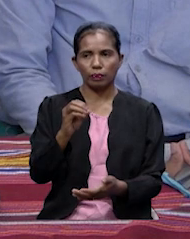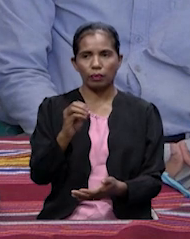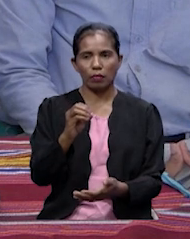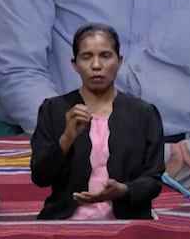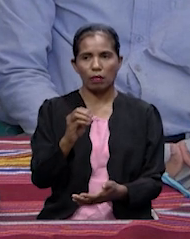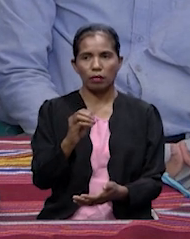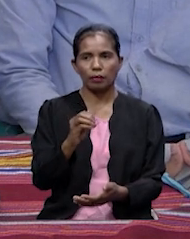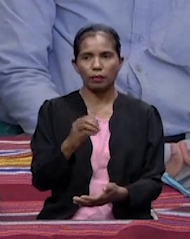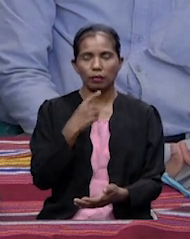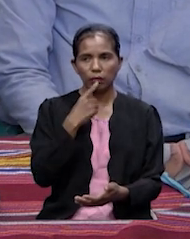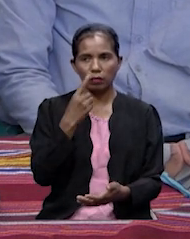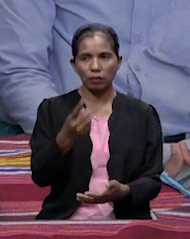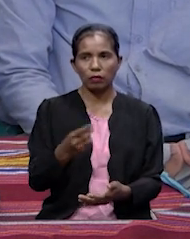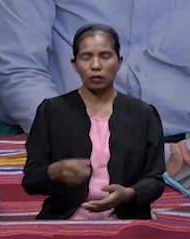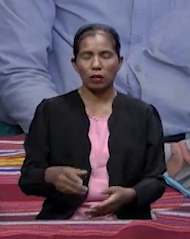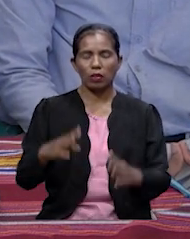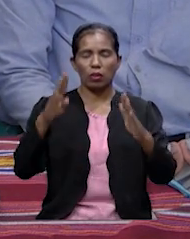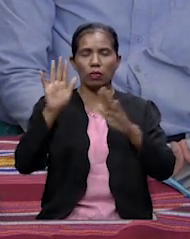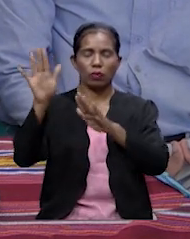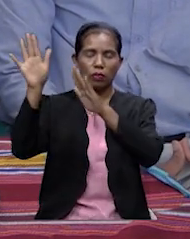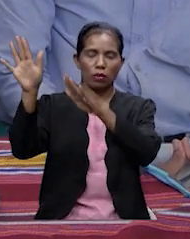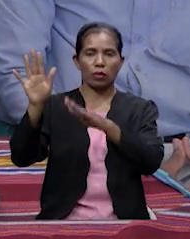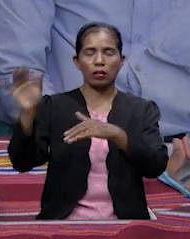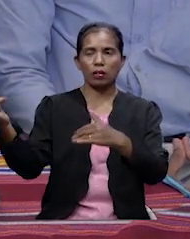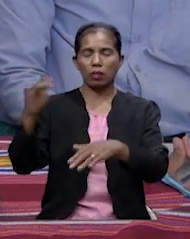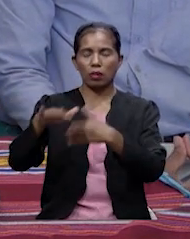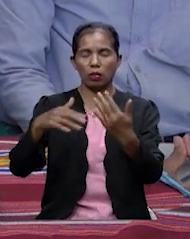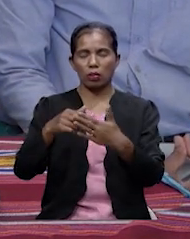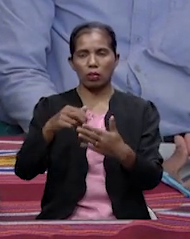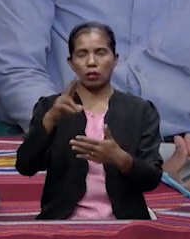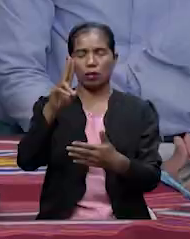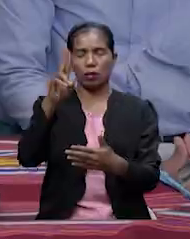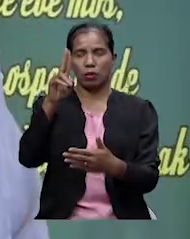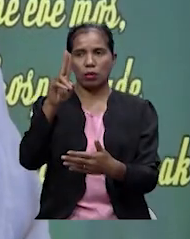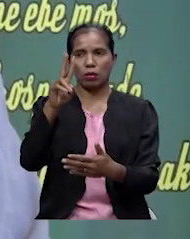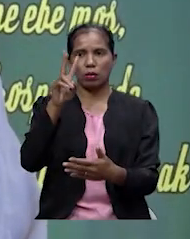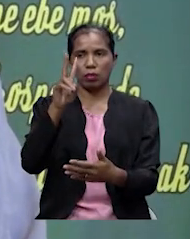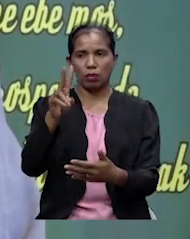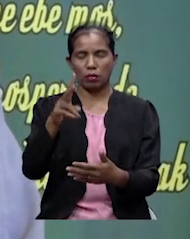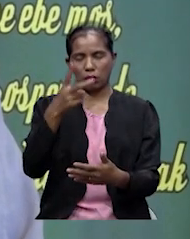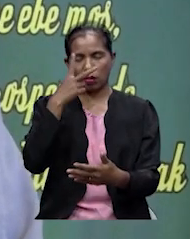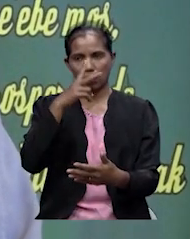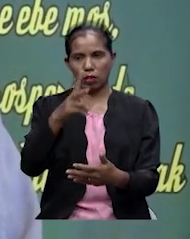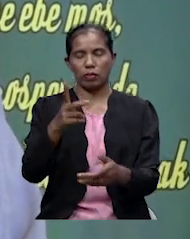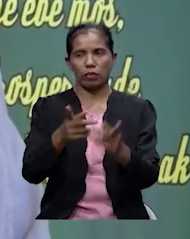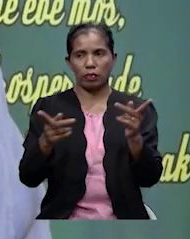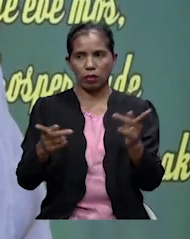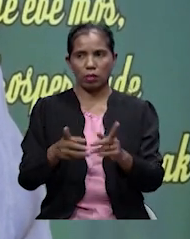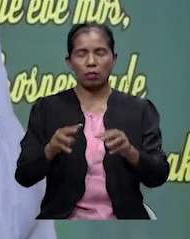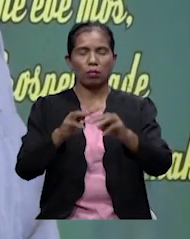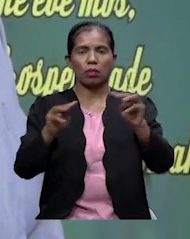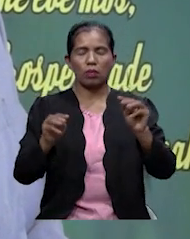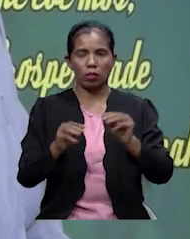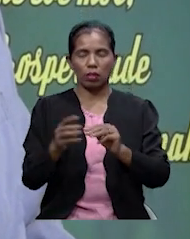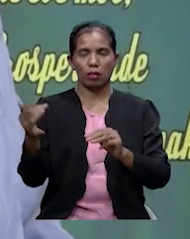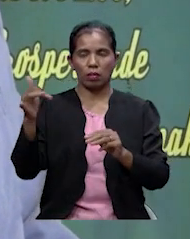2000, nem até forro ser roto 2000 metros balete, nem ita tama área de conservação, área protegida. Município hira,